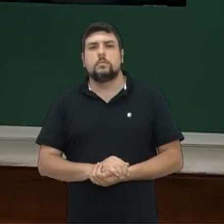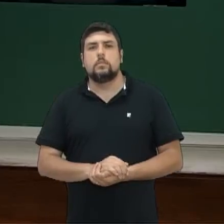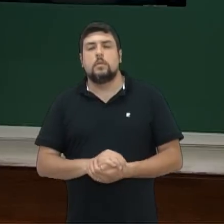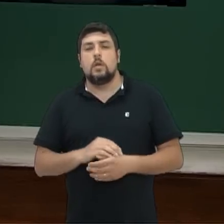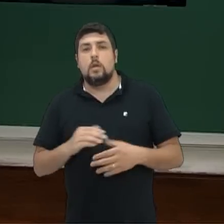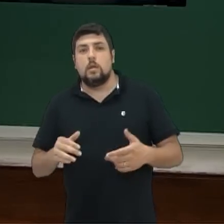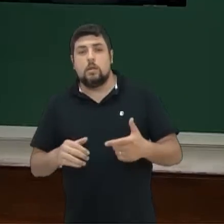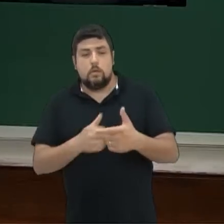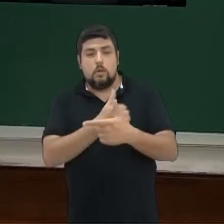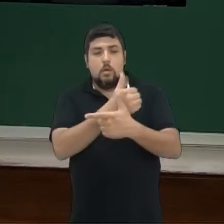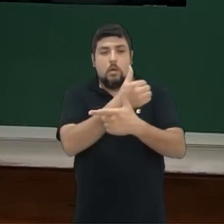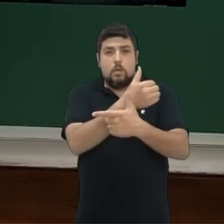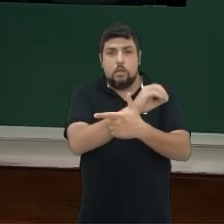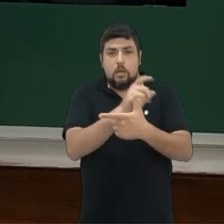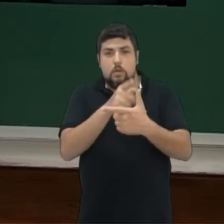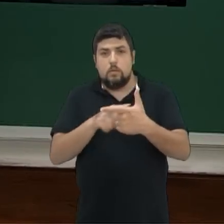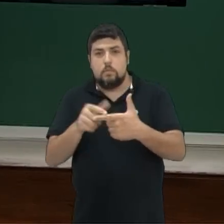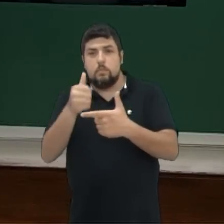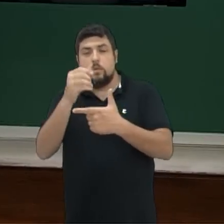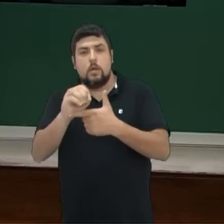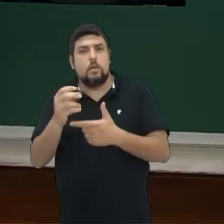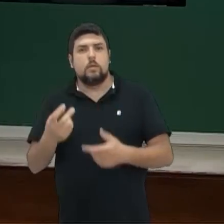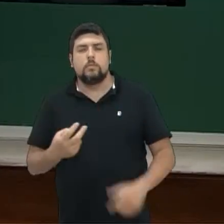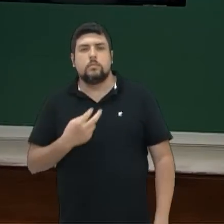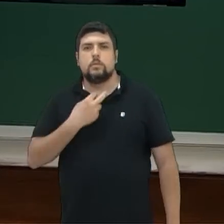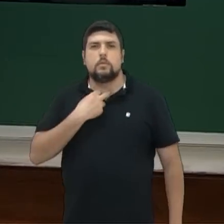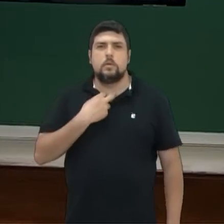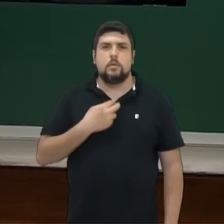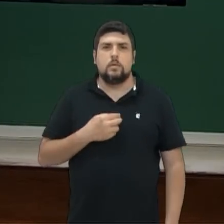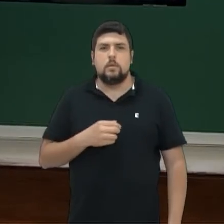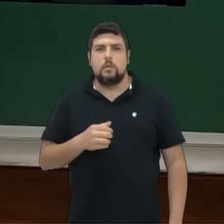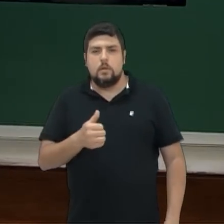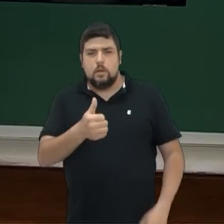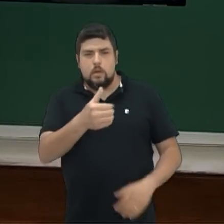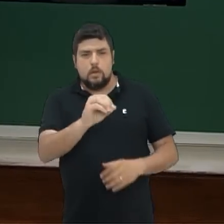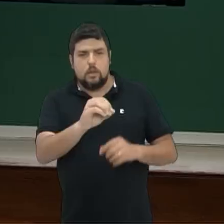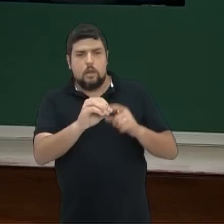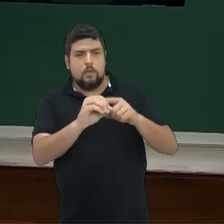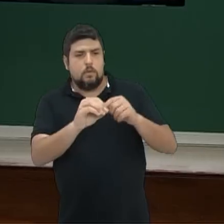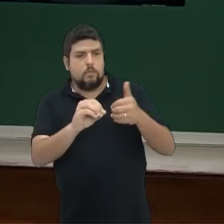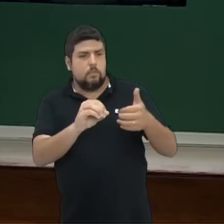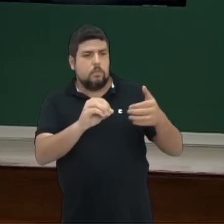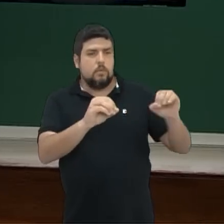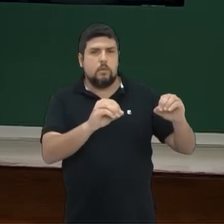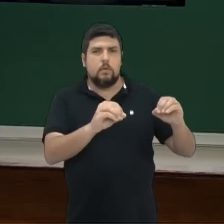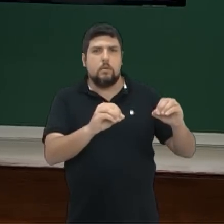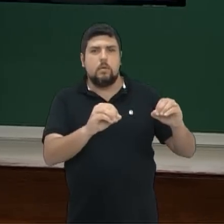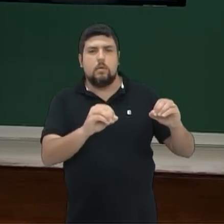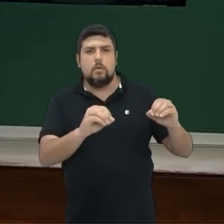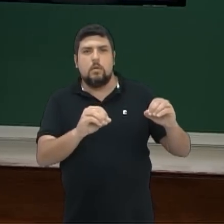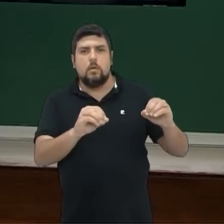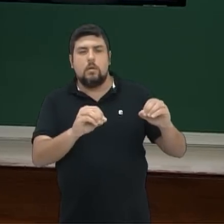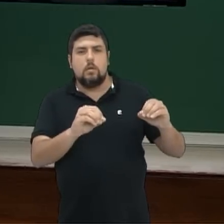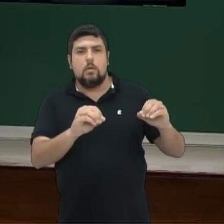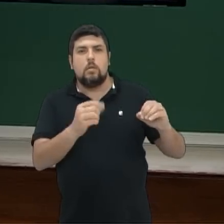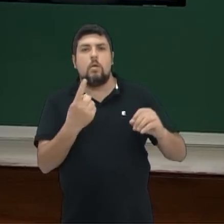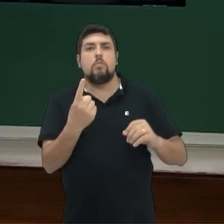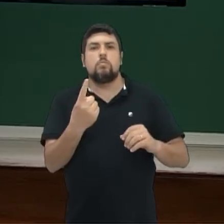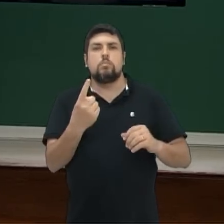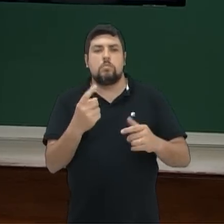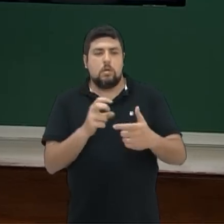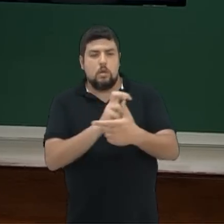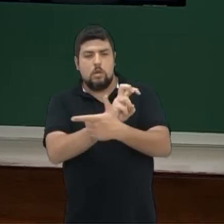10. Se a gente for aqui 10 divididos por 10, vamos achar o 1. Quando a gente for dividir 5 por 1, vai achar o 5